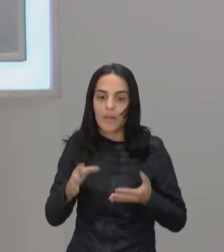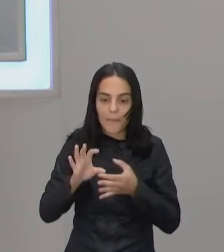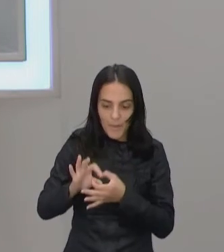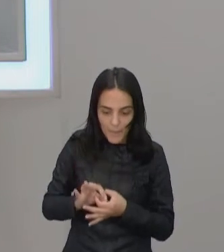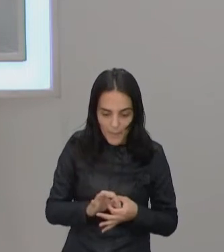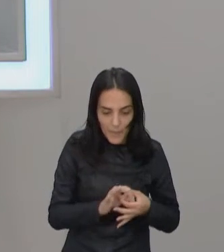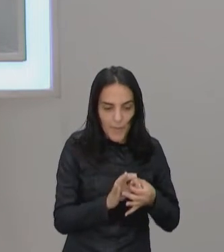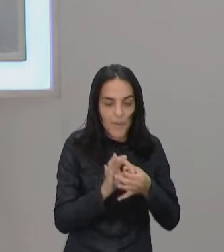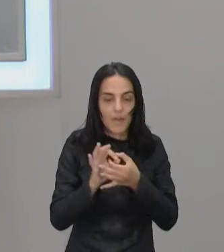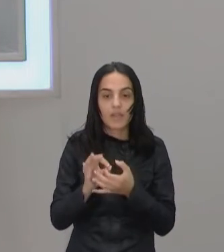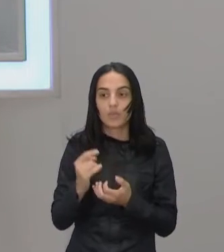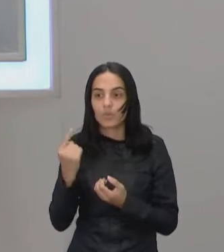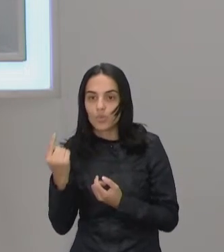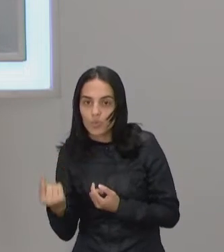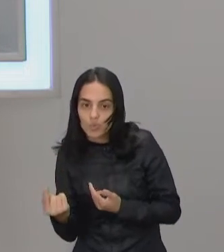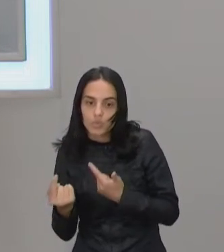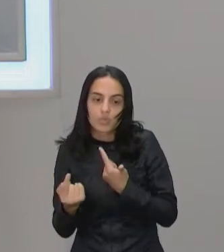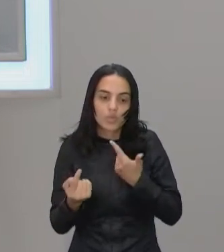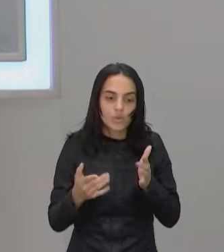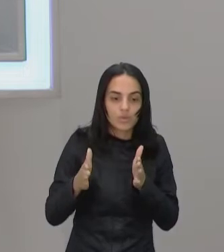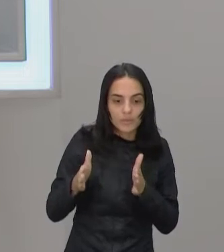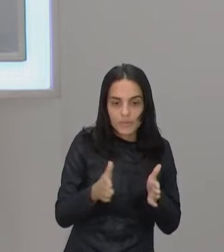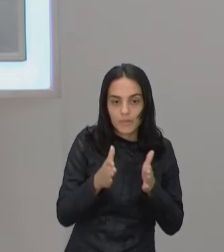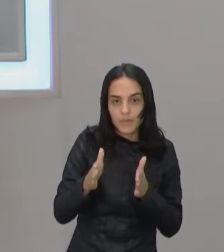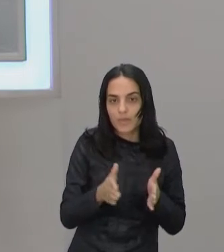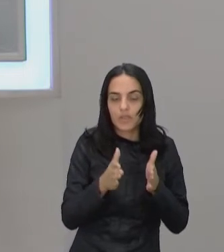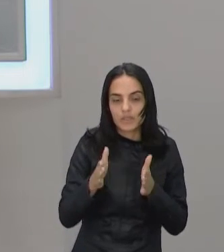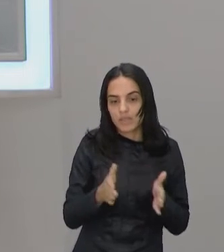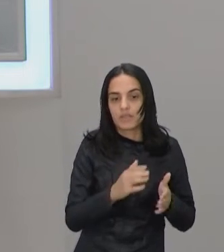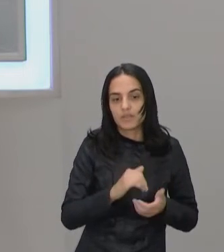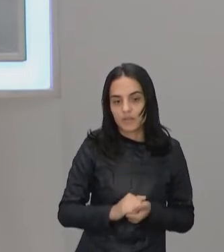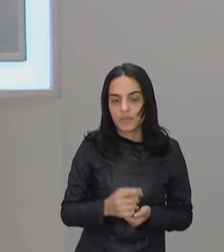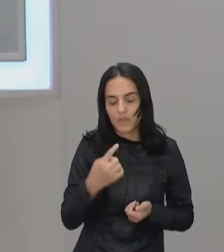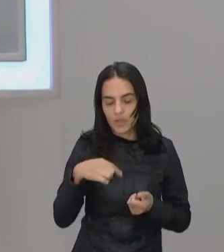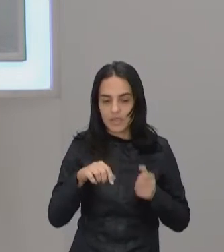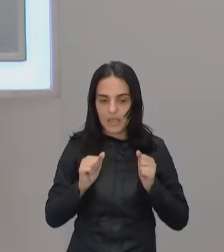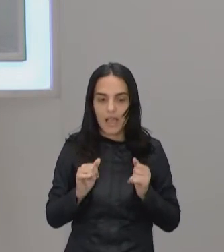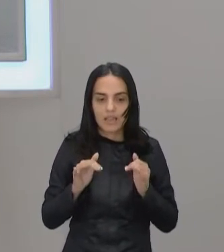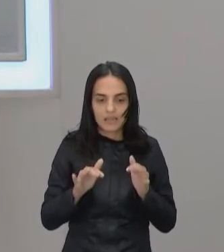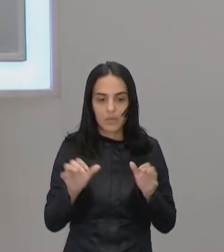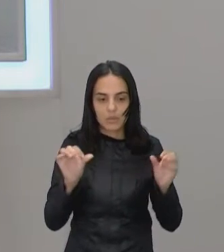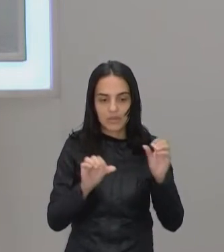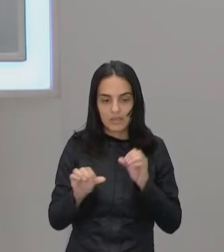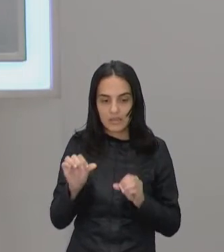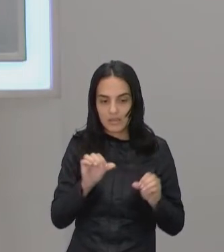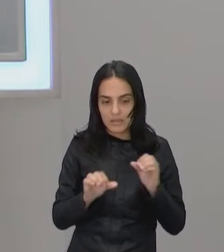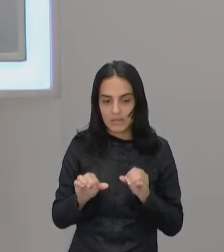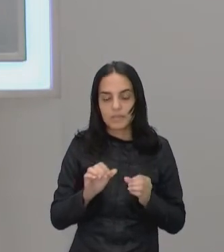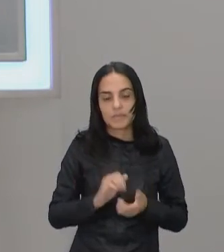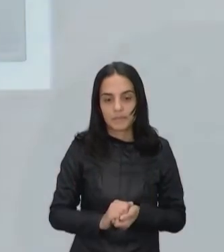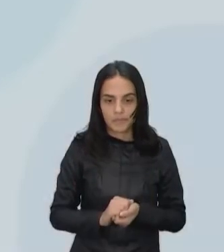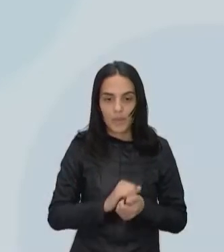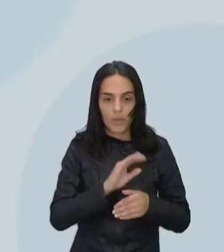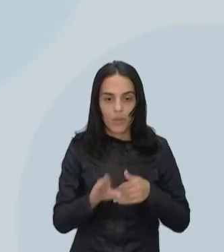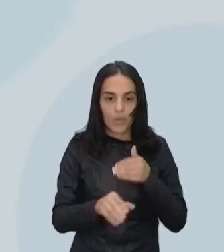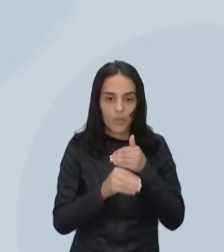simultânea entre os processos aí, né, da nossa reação química. Então, as enzimas são compostos biológicos que atuam no